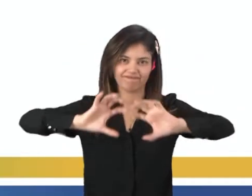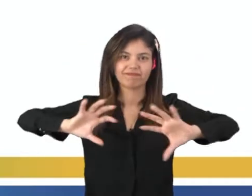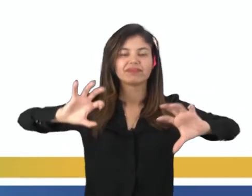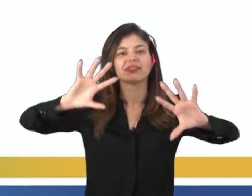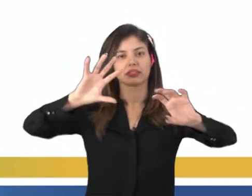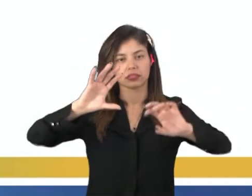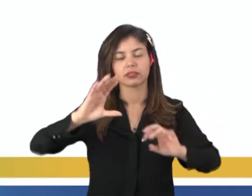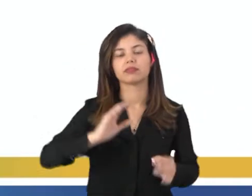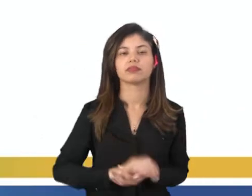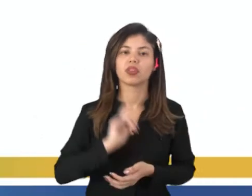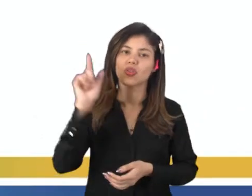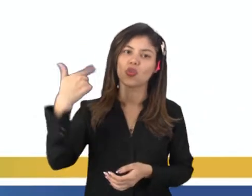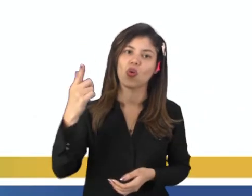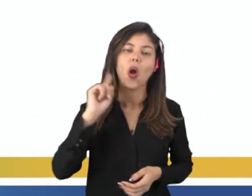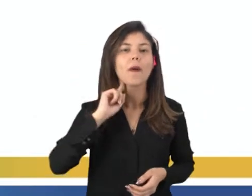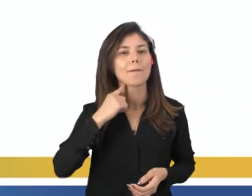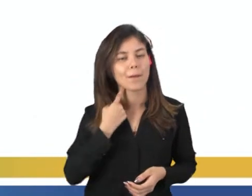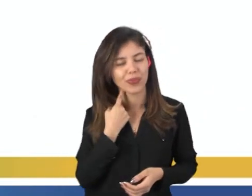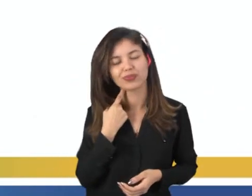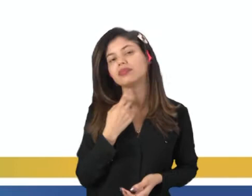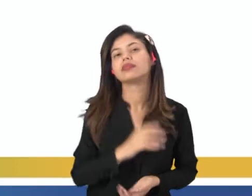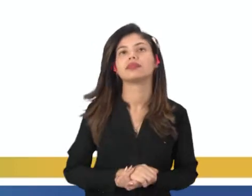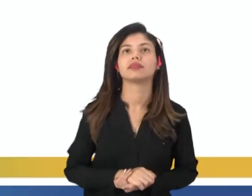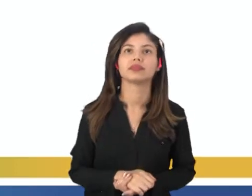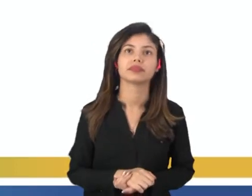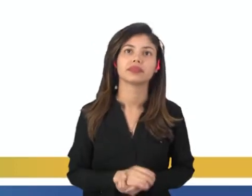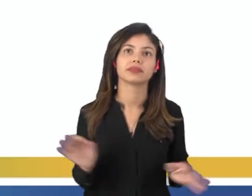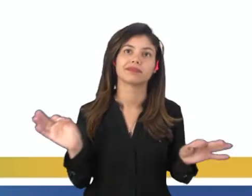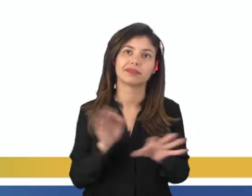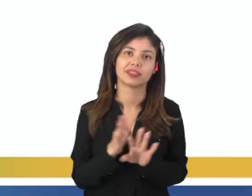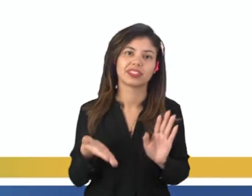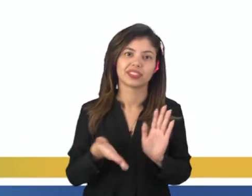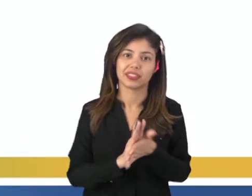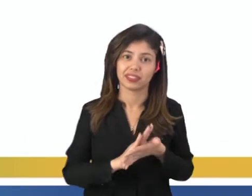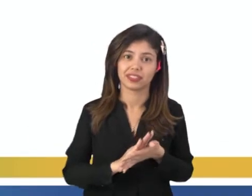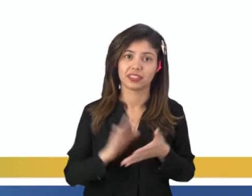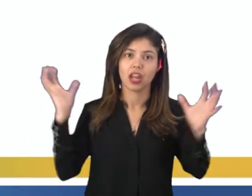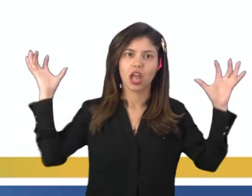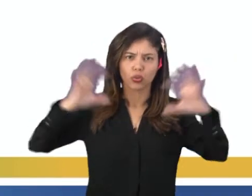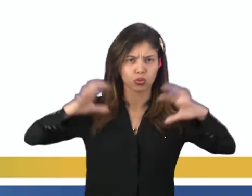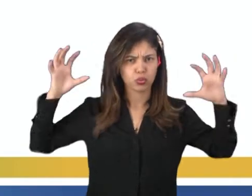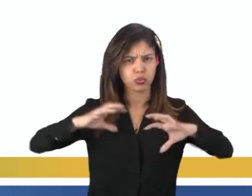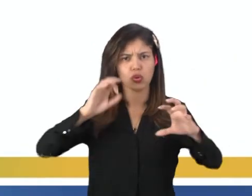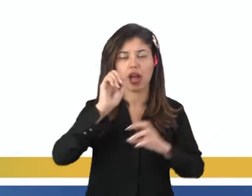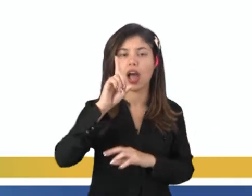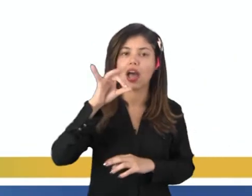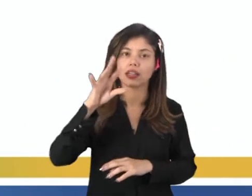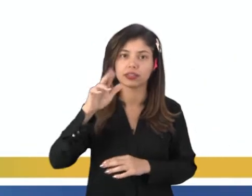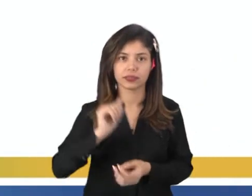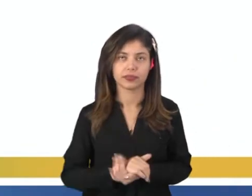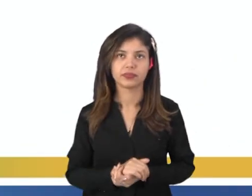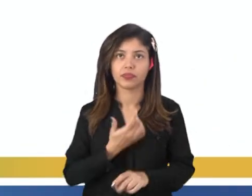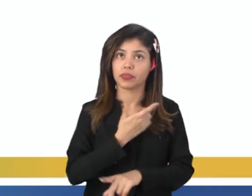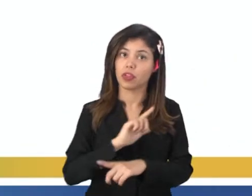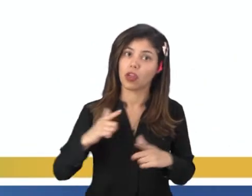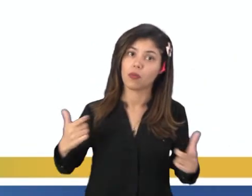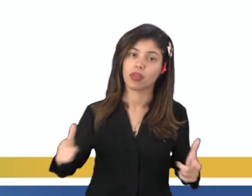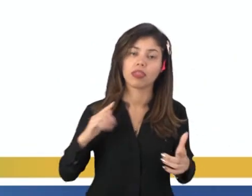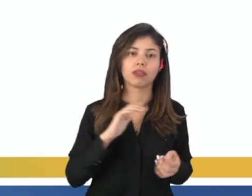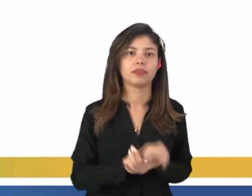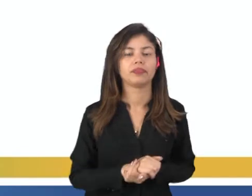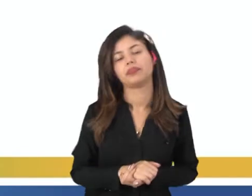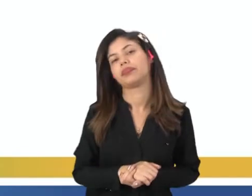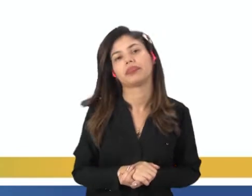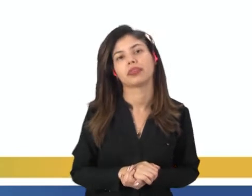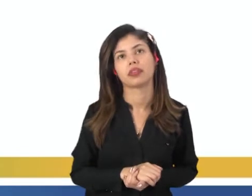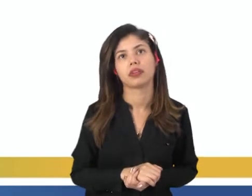Gás carbônico e outros gases poluentes que vão causar fenômenos como chuva ácida, aumentar o efeito